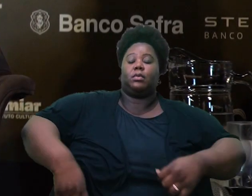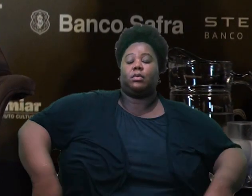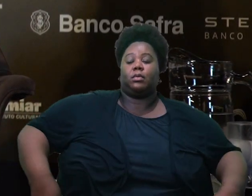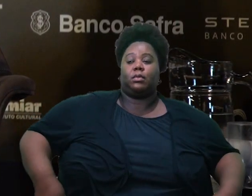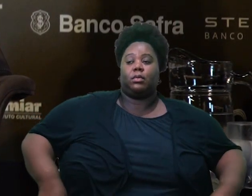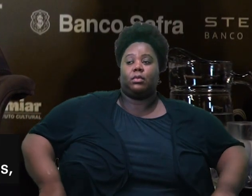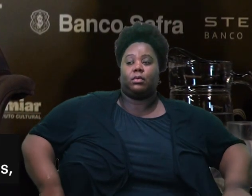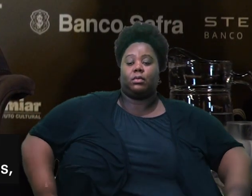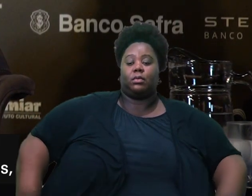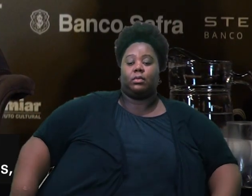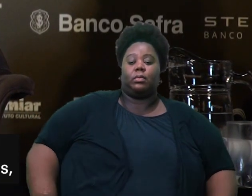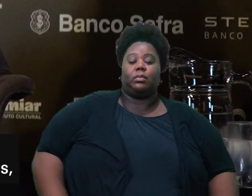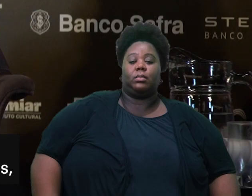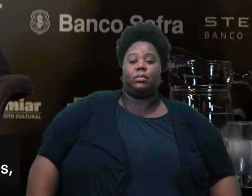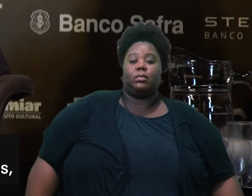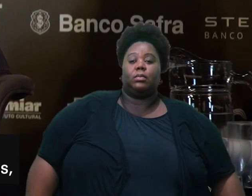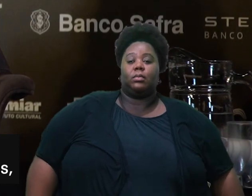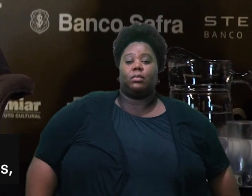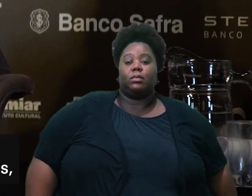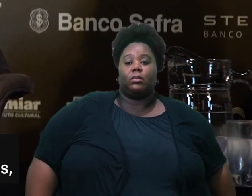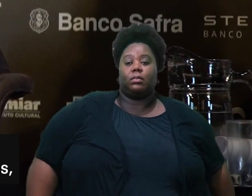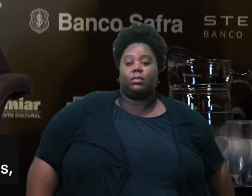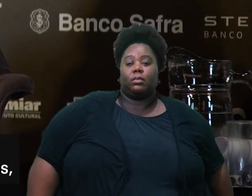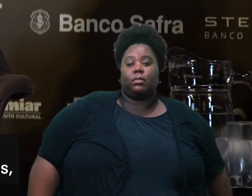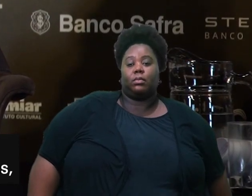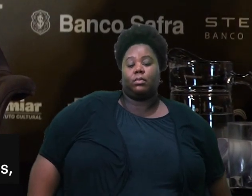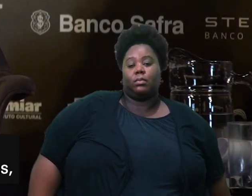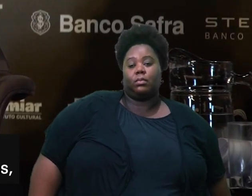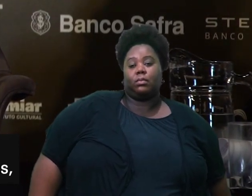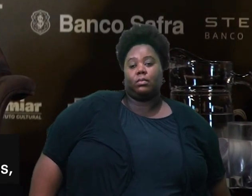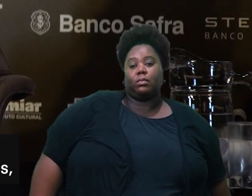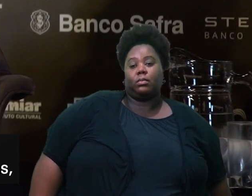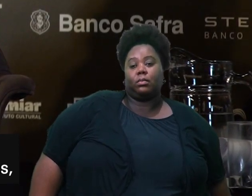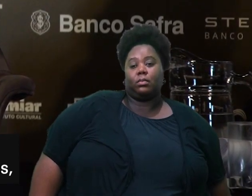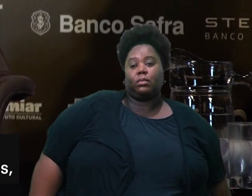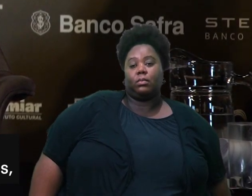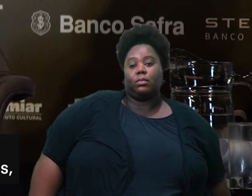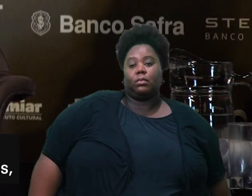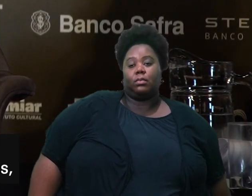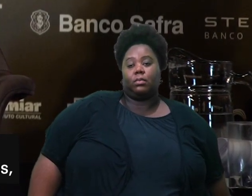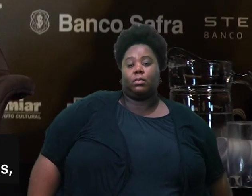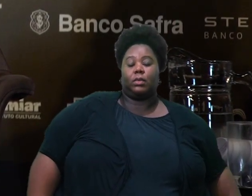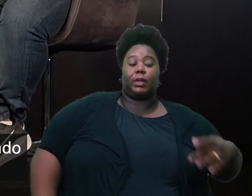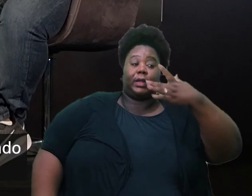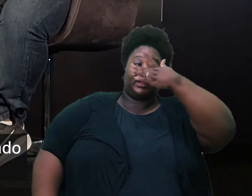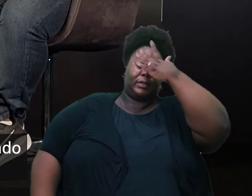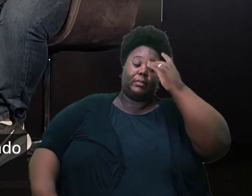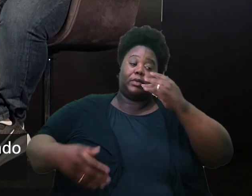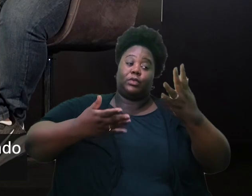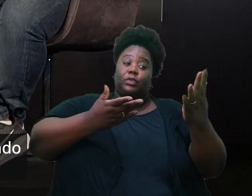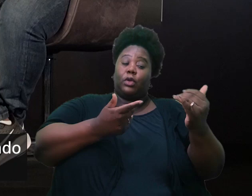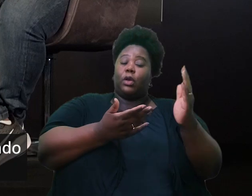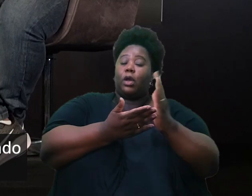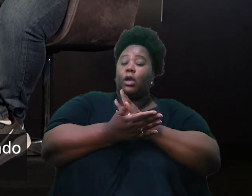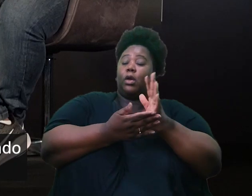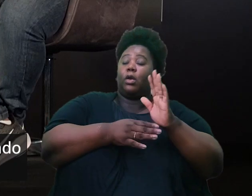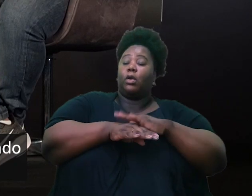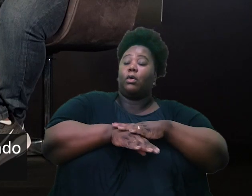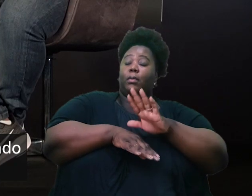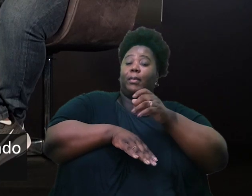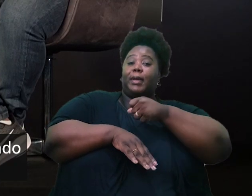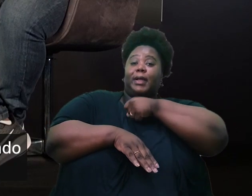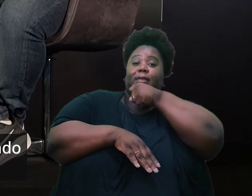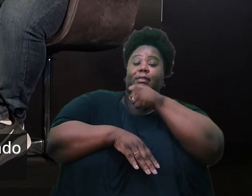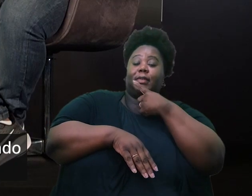mesmo as pessoas mais jovens, mas algumas também mais velhas, acham que nós